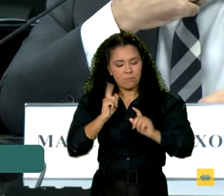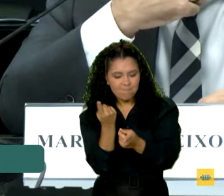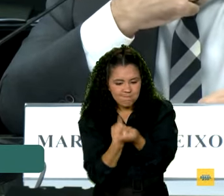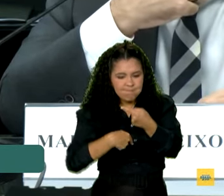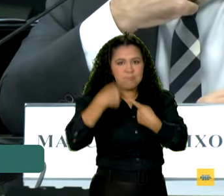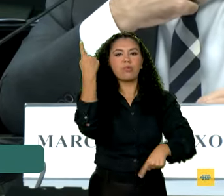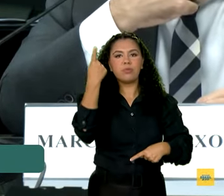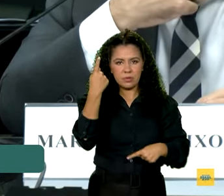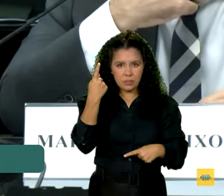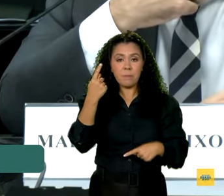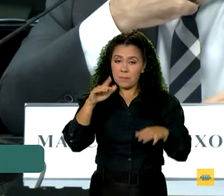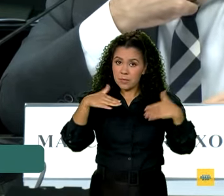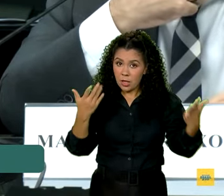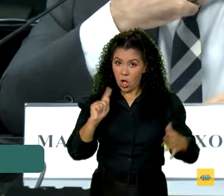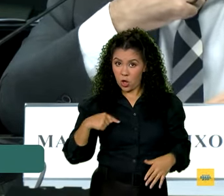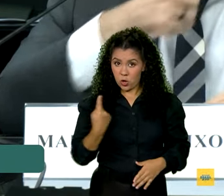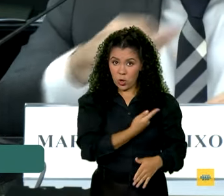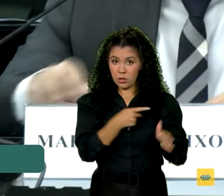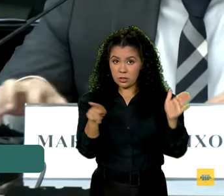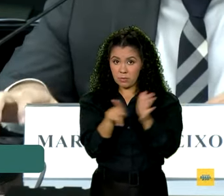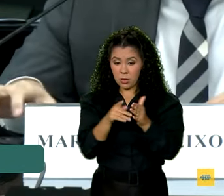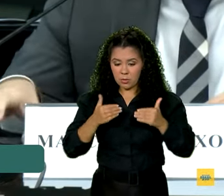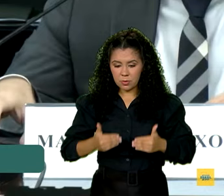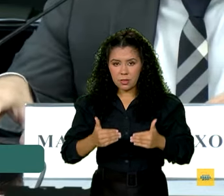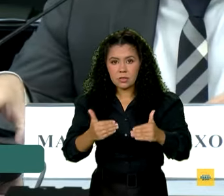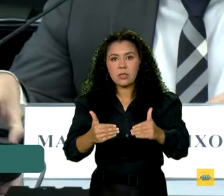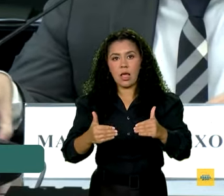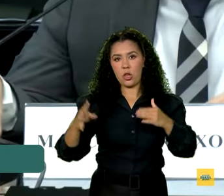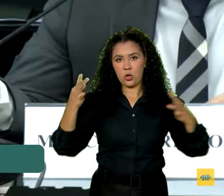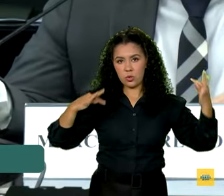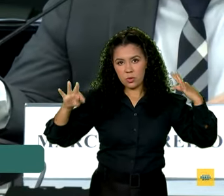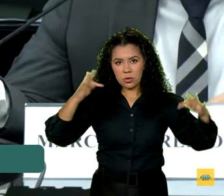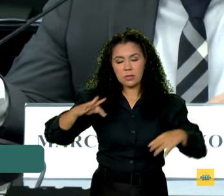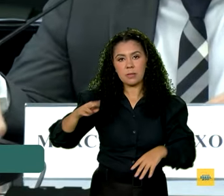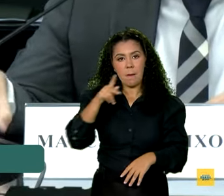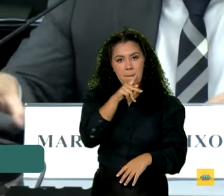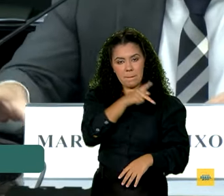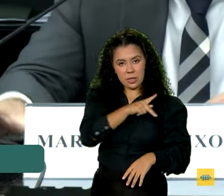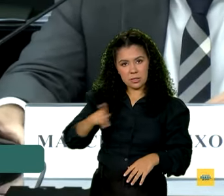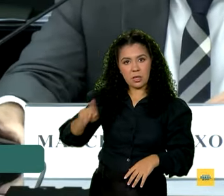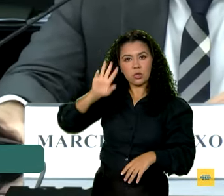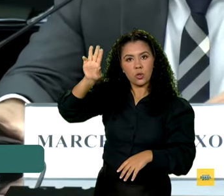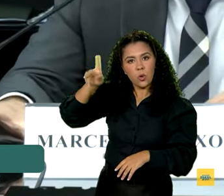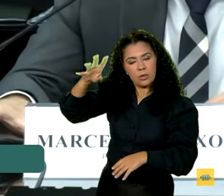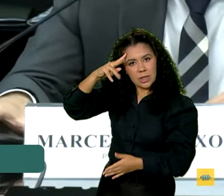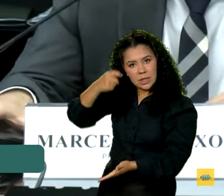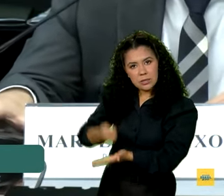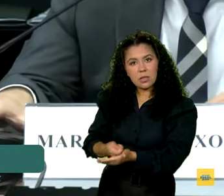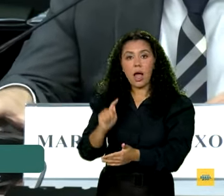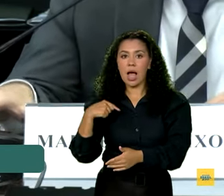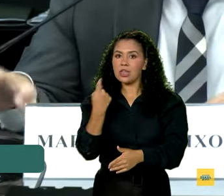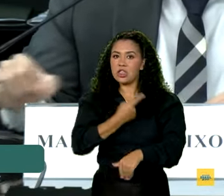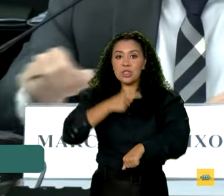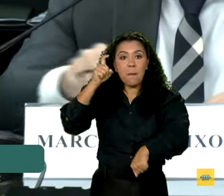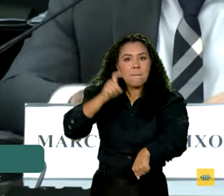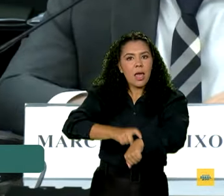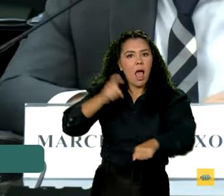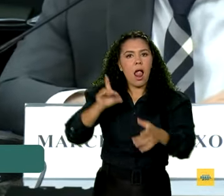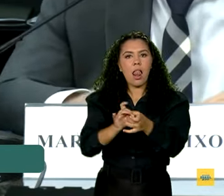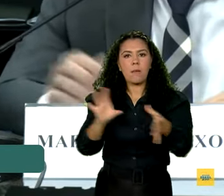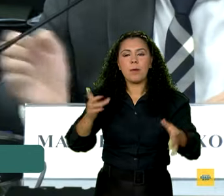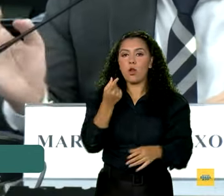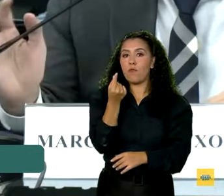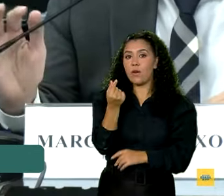momento. Então, nós do Ministério do Turismo, por determinação do presidente Lula, liberamos, governador, imediatamente já